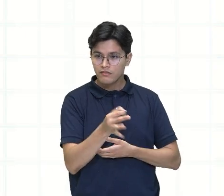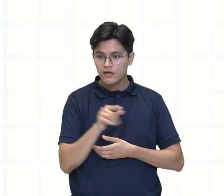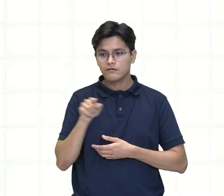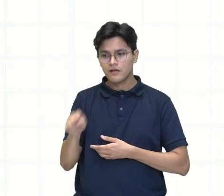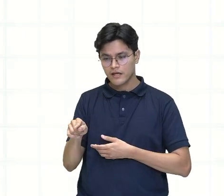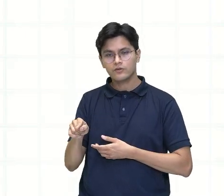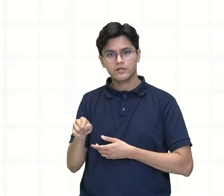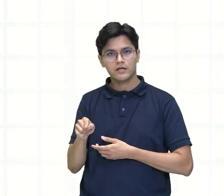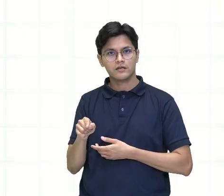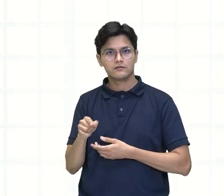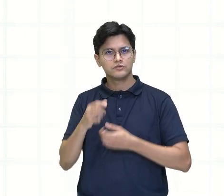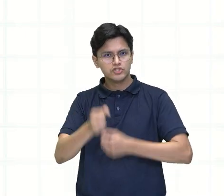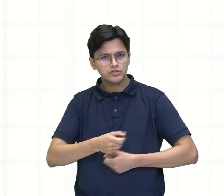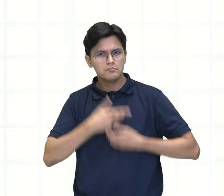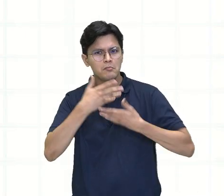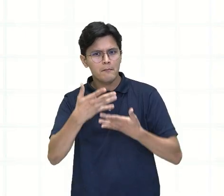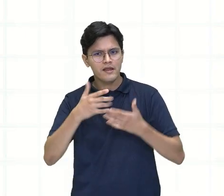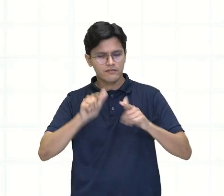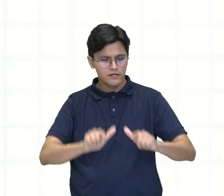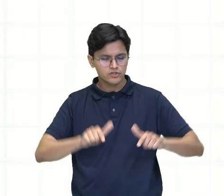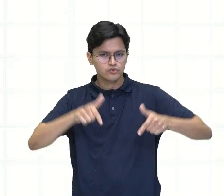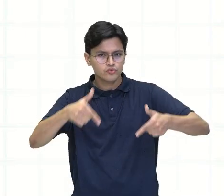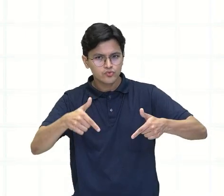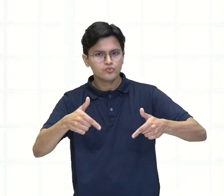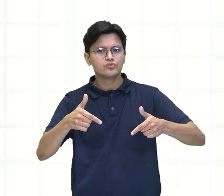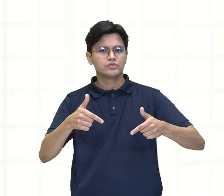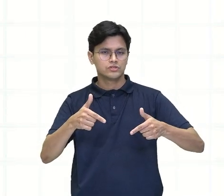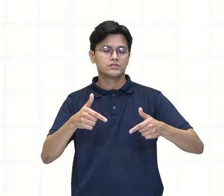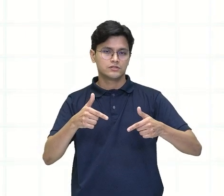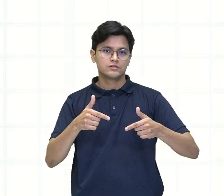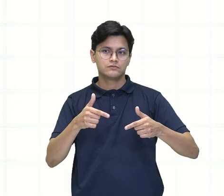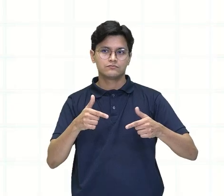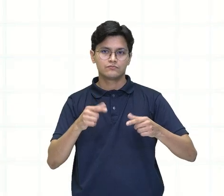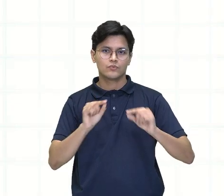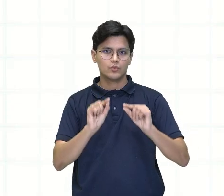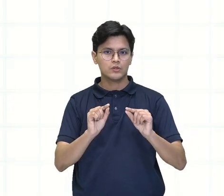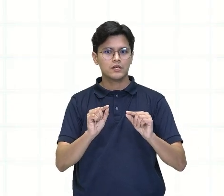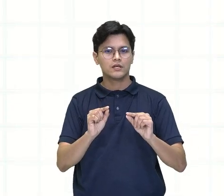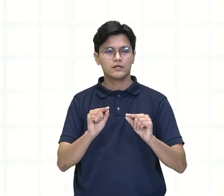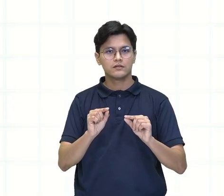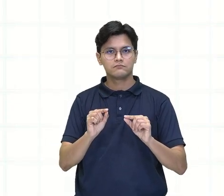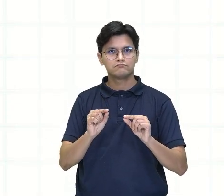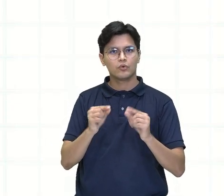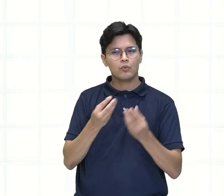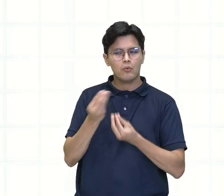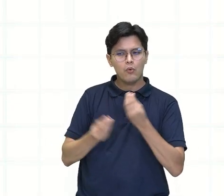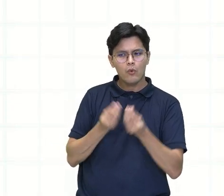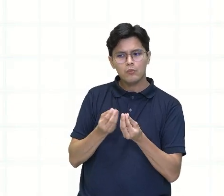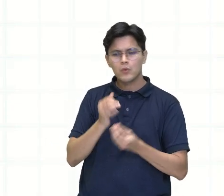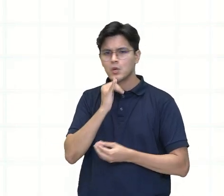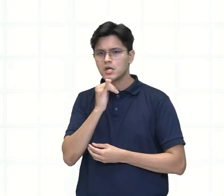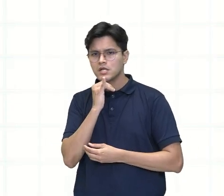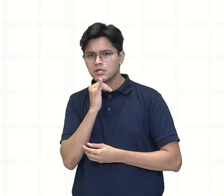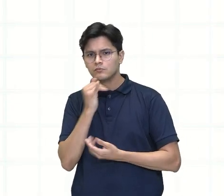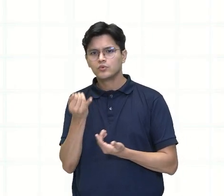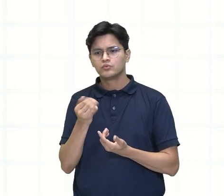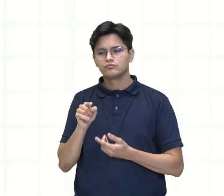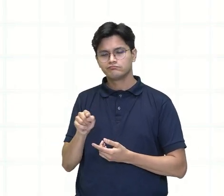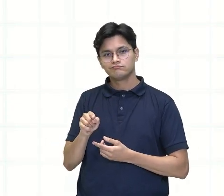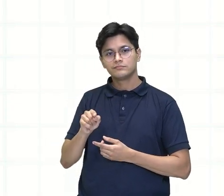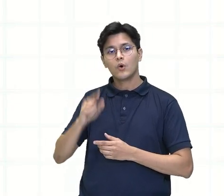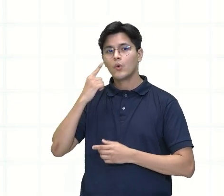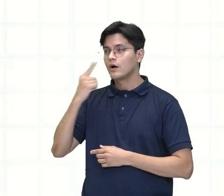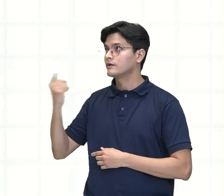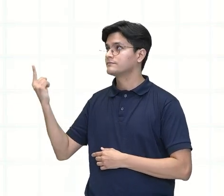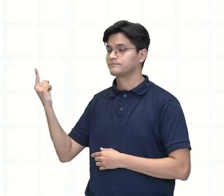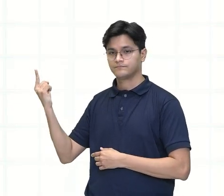atitude em relação ao conteúdo de seu próprio enunciado, né? Então, é uma atitude, né, em relação